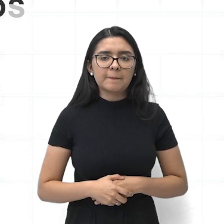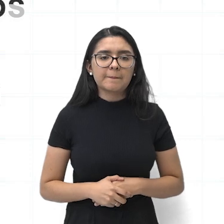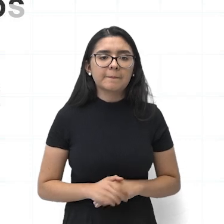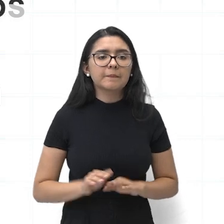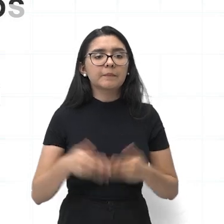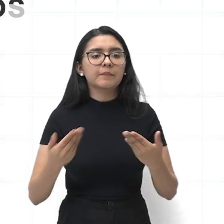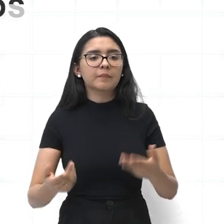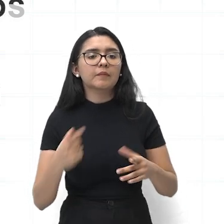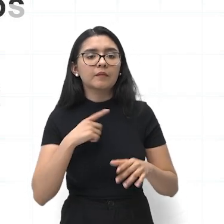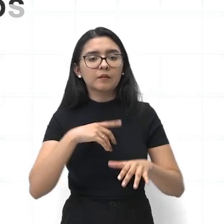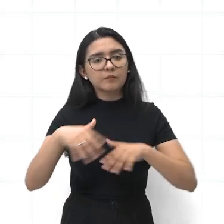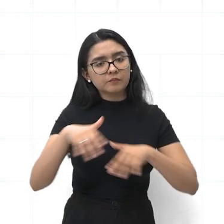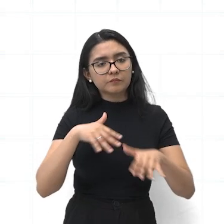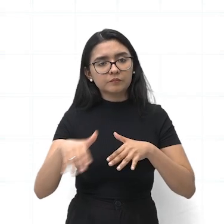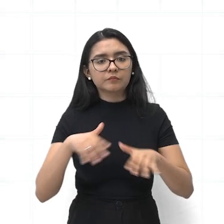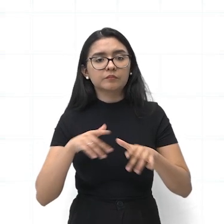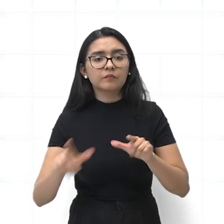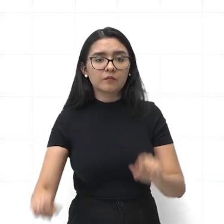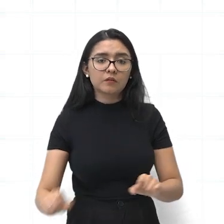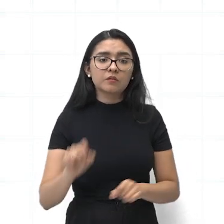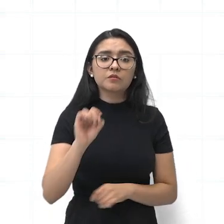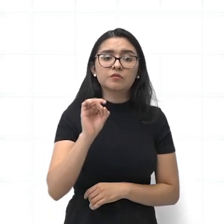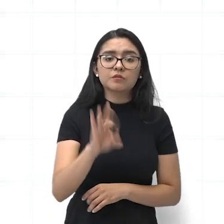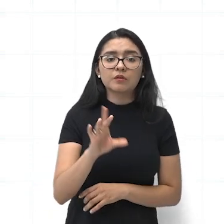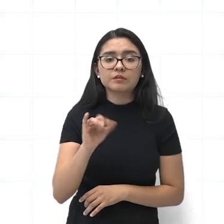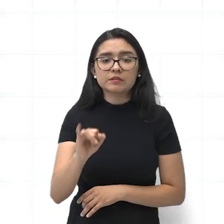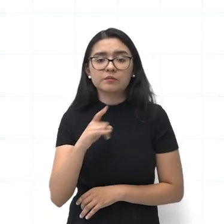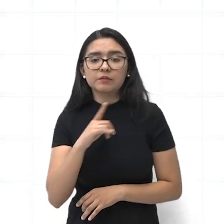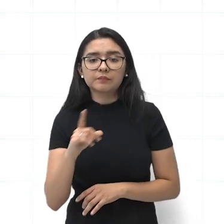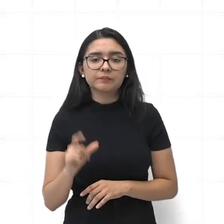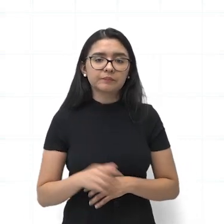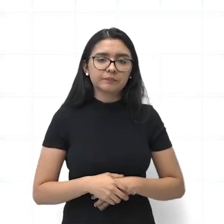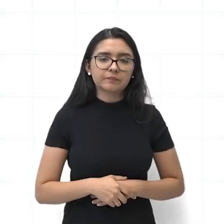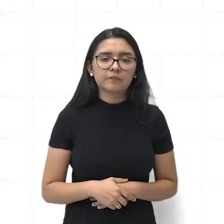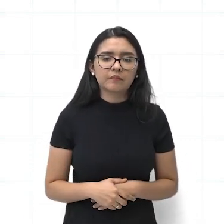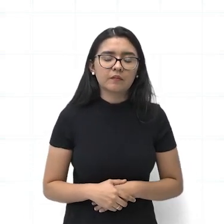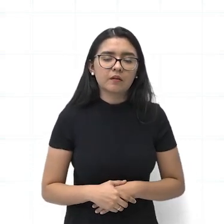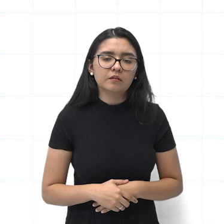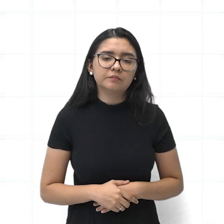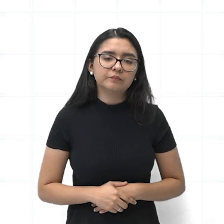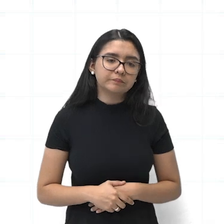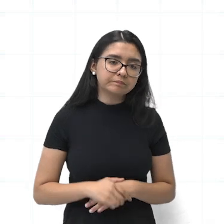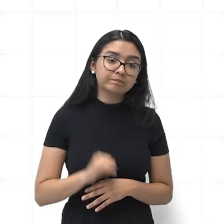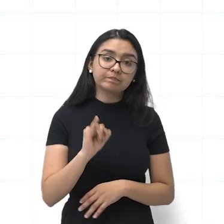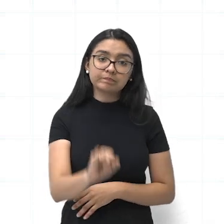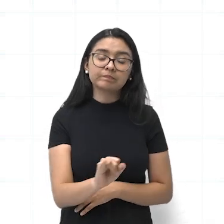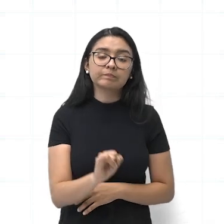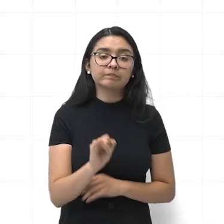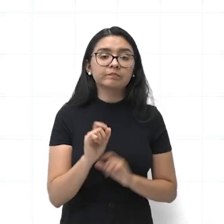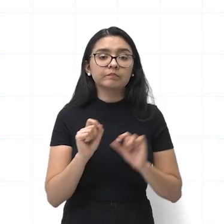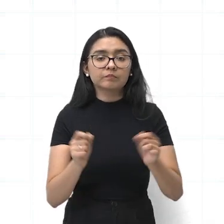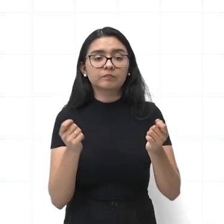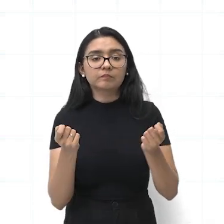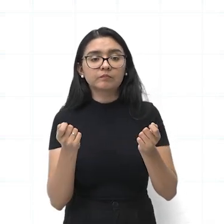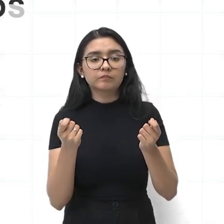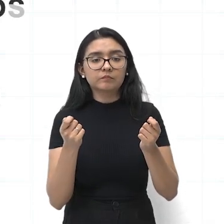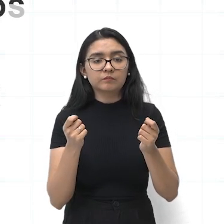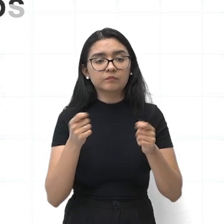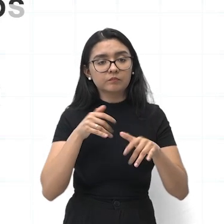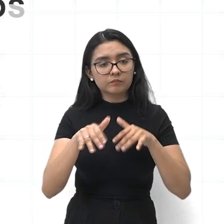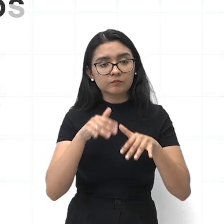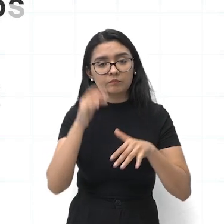Os golpes só são considerados válidos se porventura forem